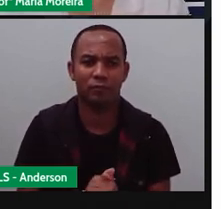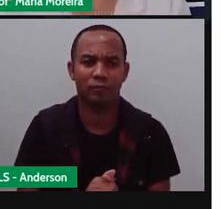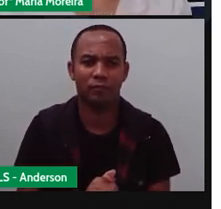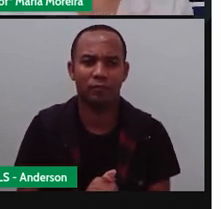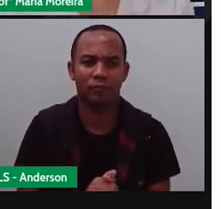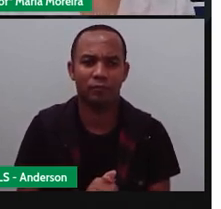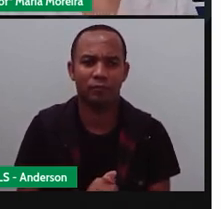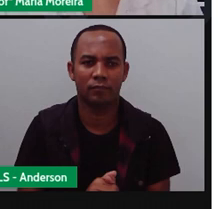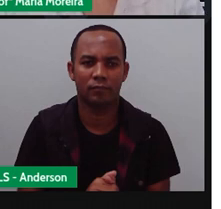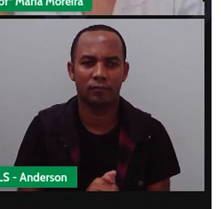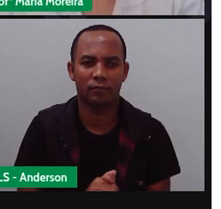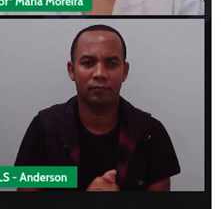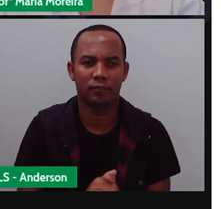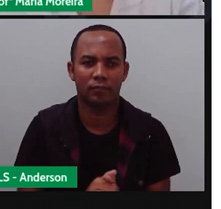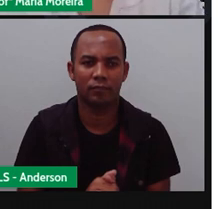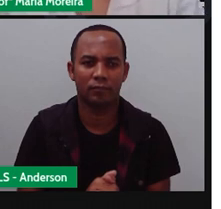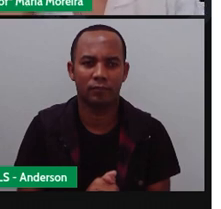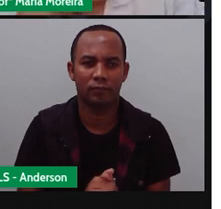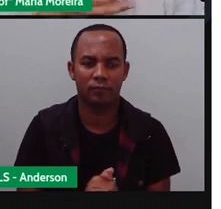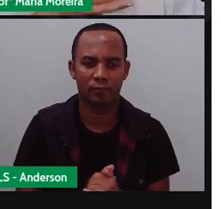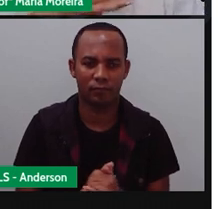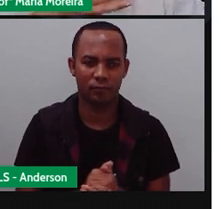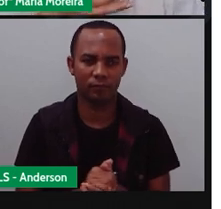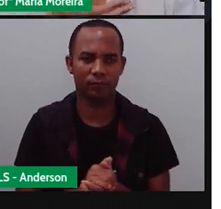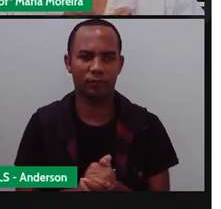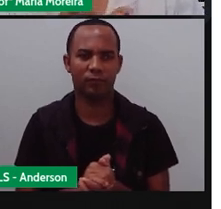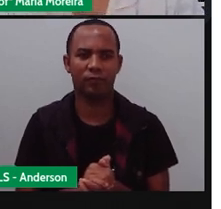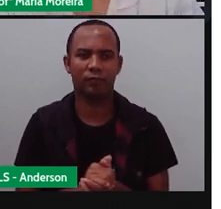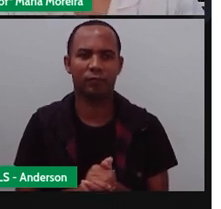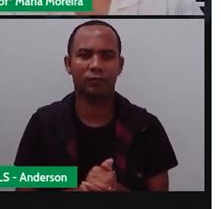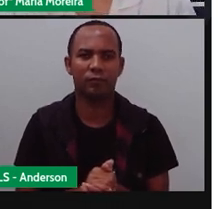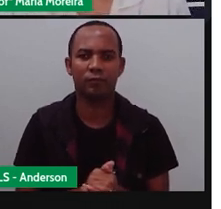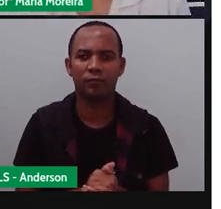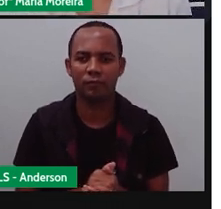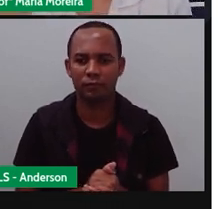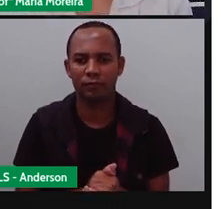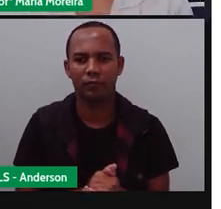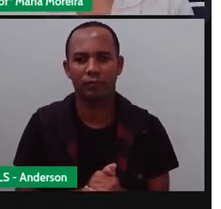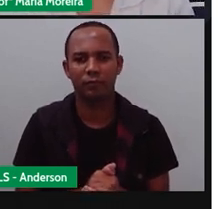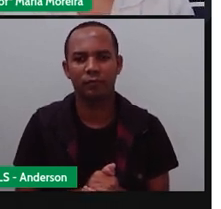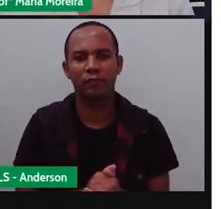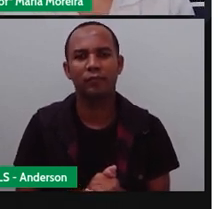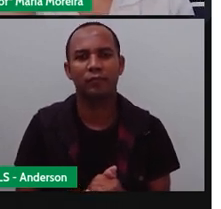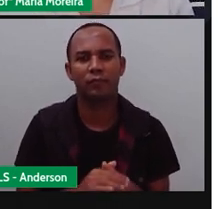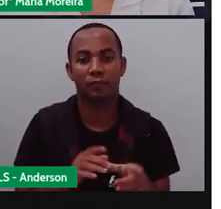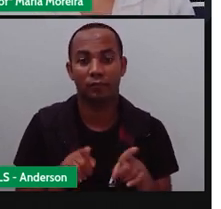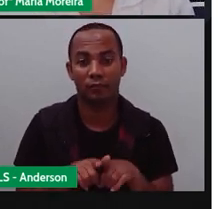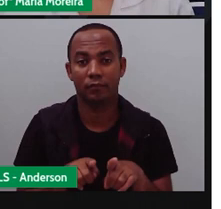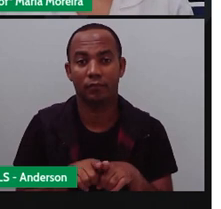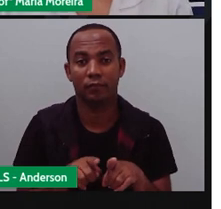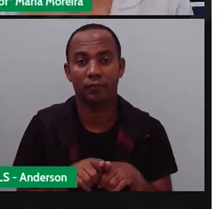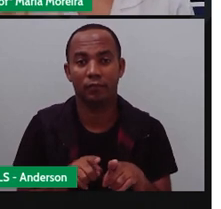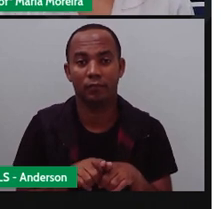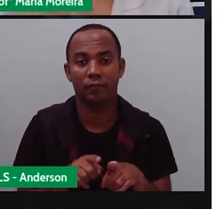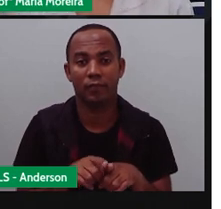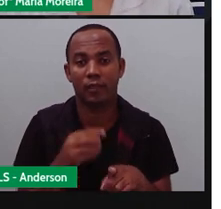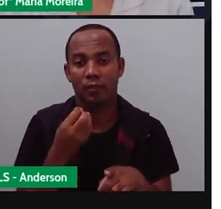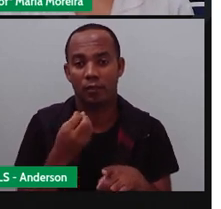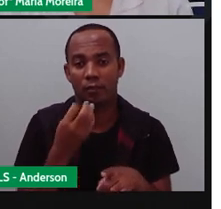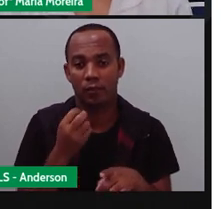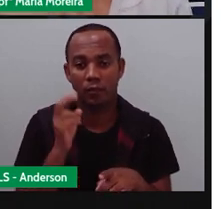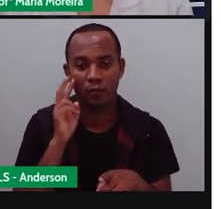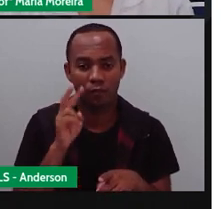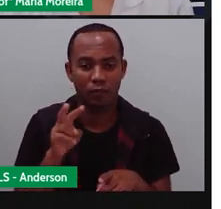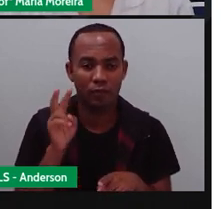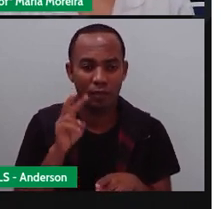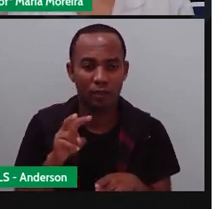sendo o que reduzido tem aí o preço né que se perder essas tradições mas também né Tem um ganho que você